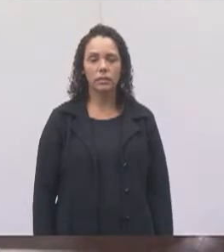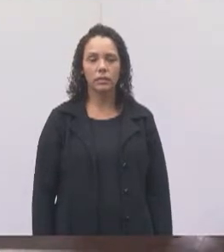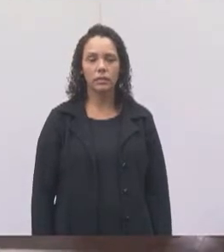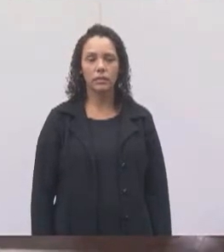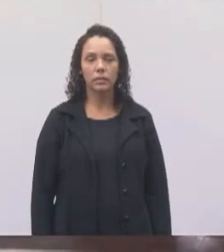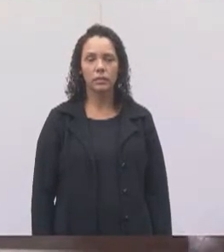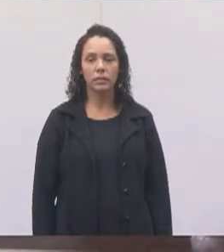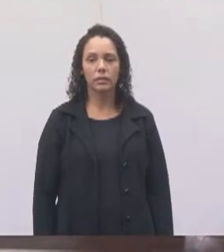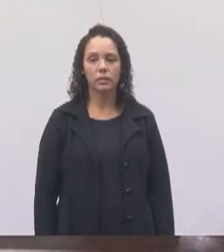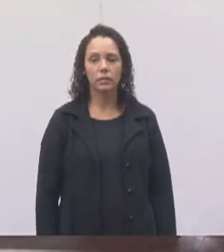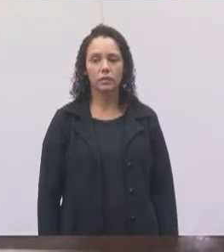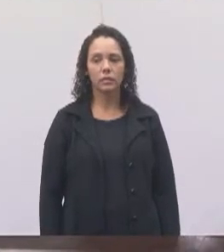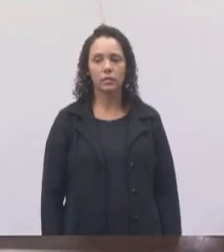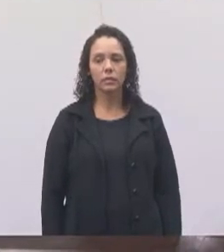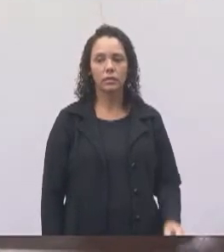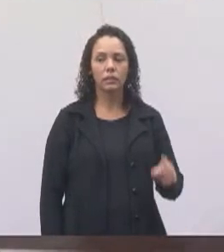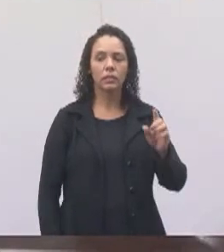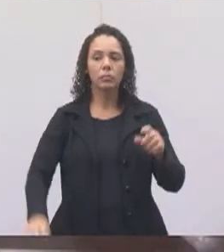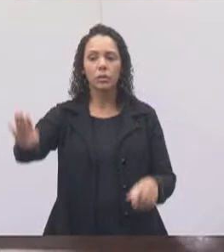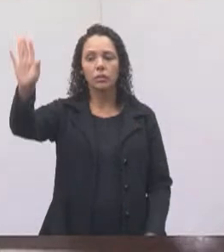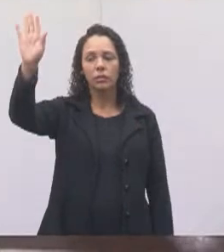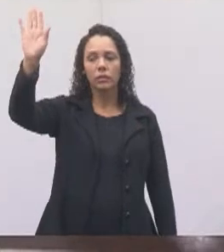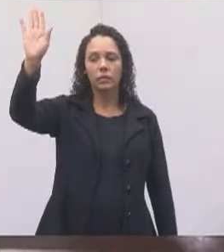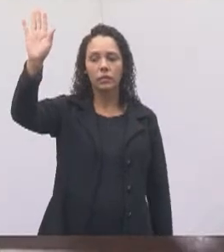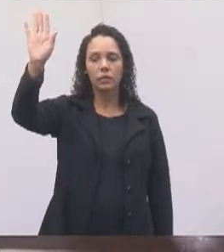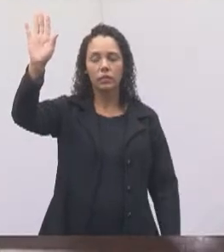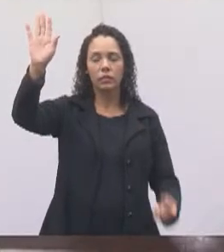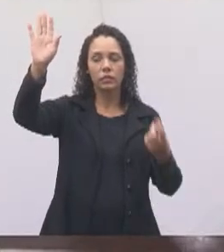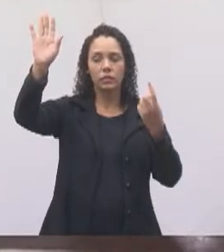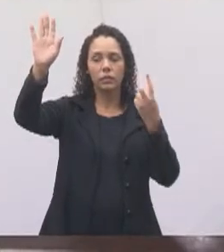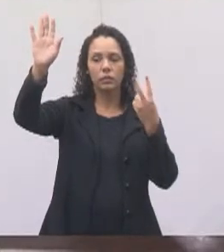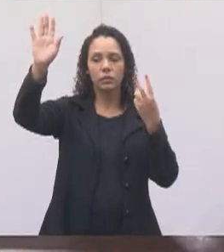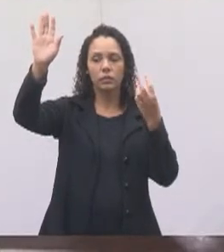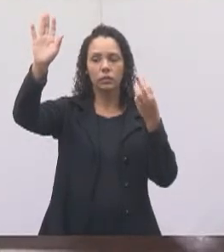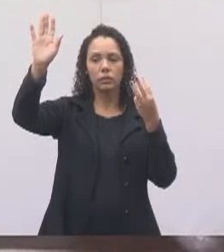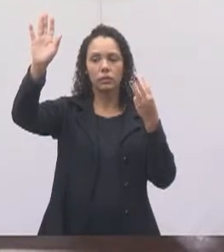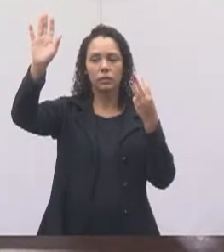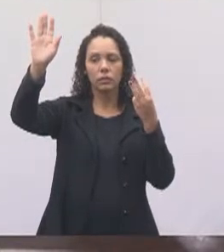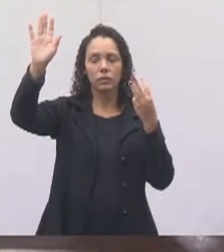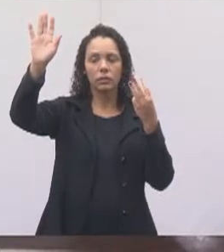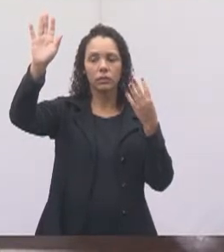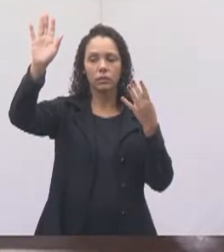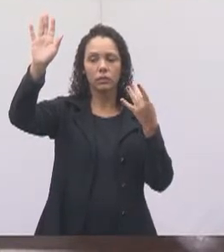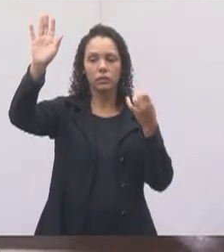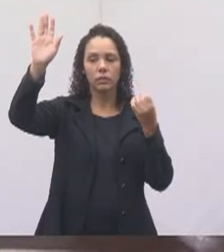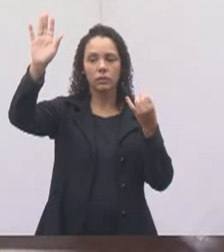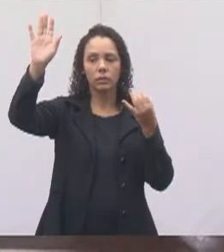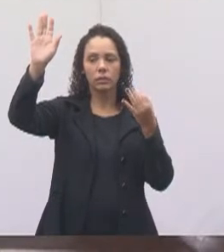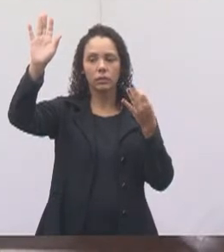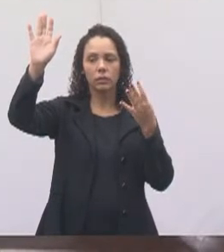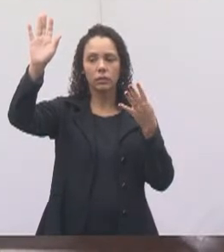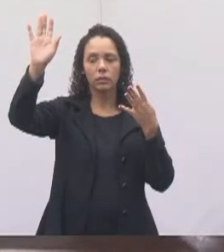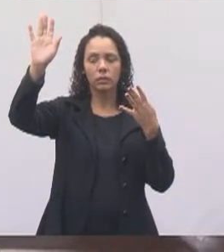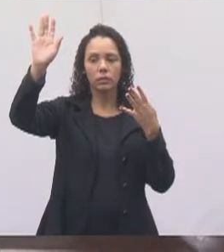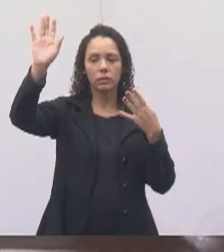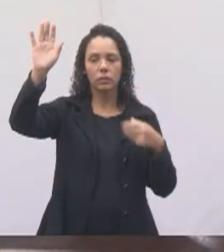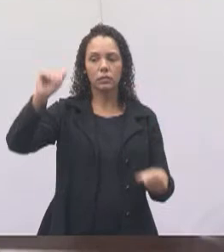Mão levantada, 2, mão levantada. 2, 3, 4, 5, 6,